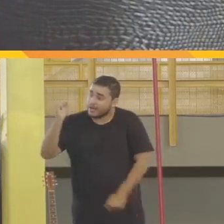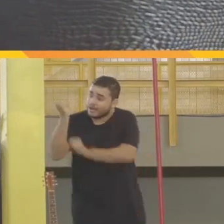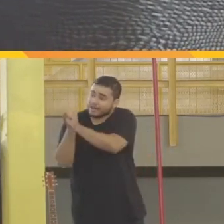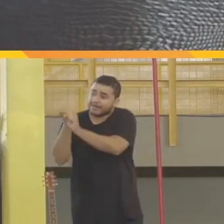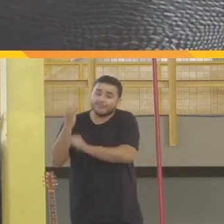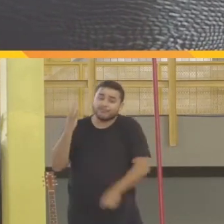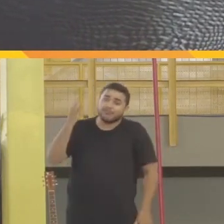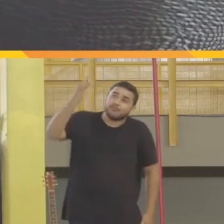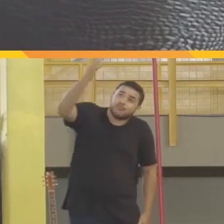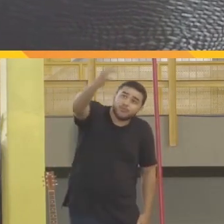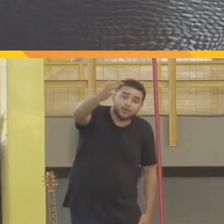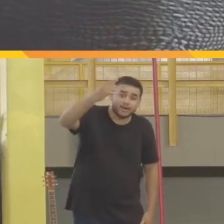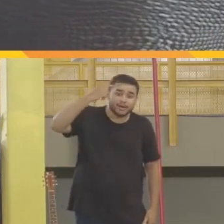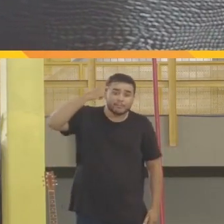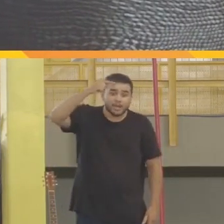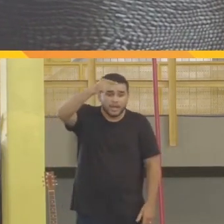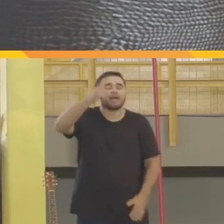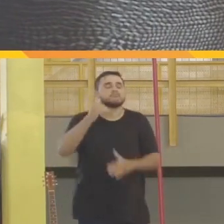anos.